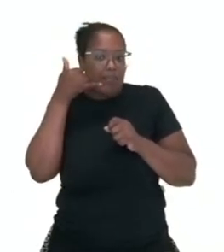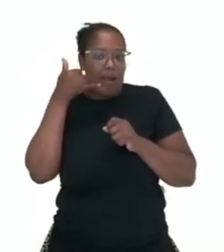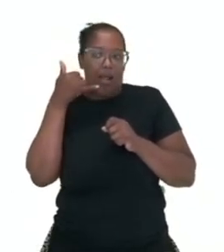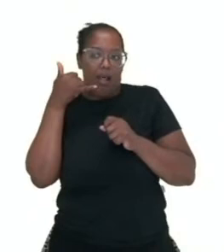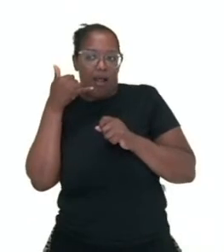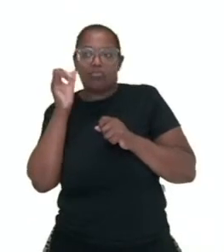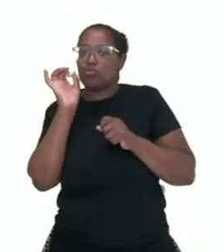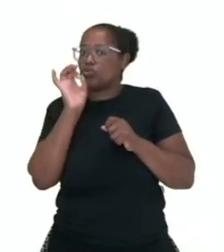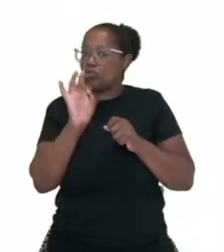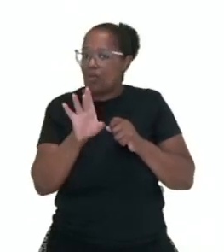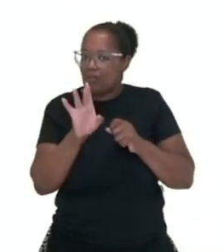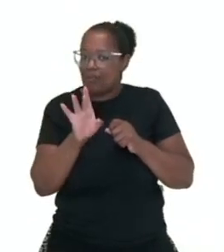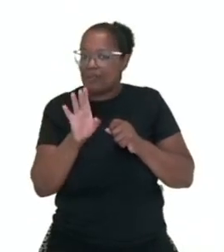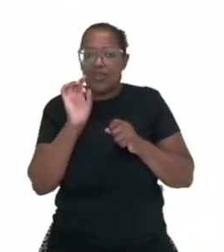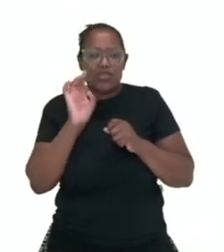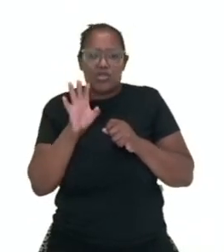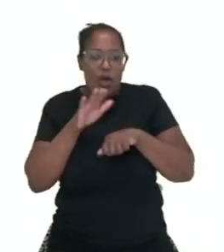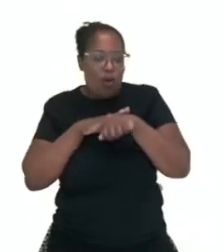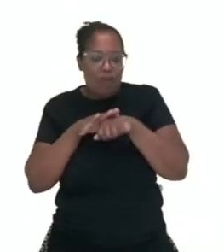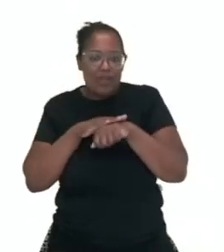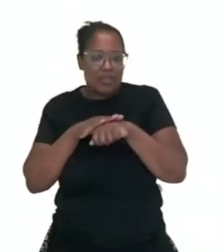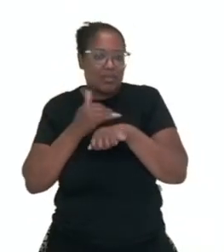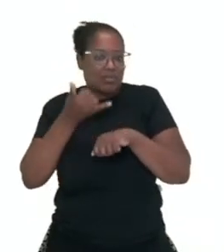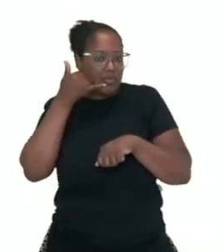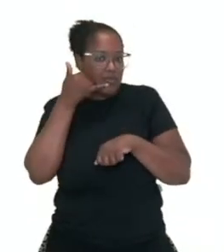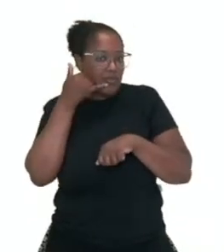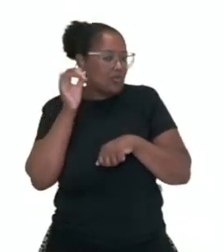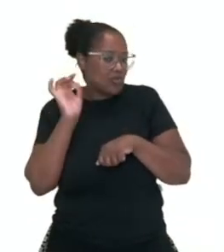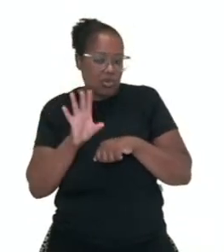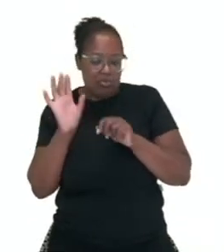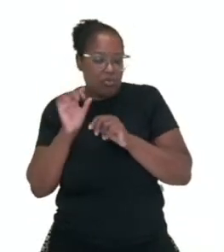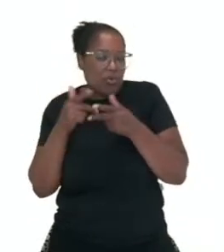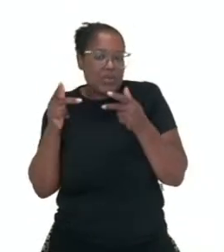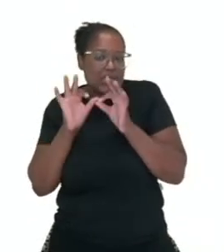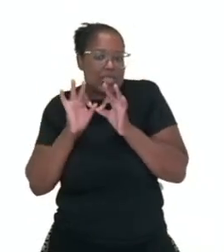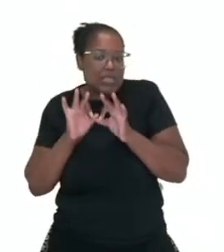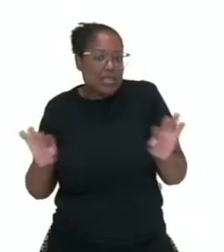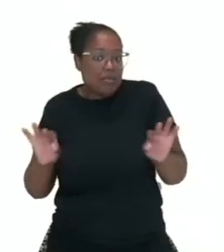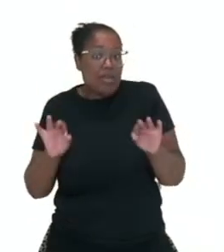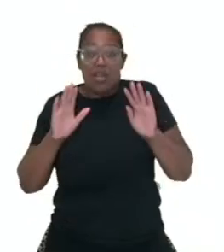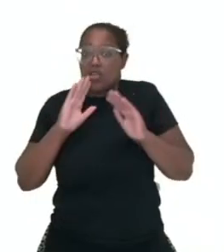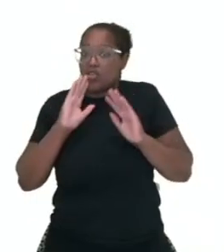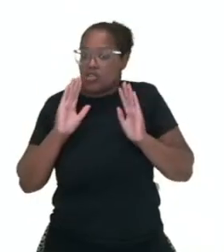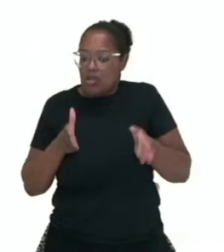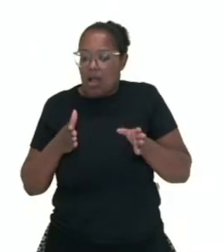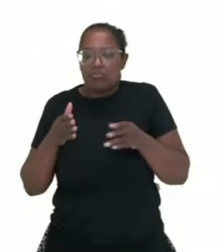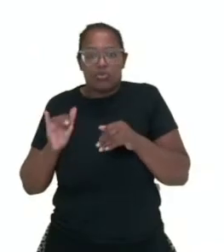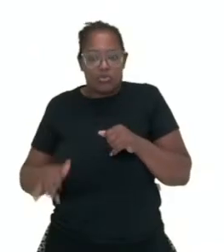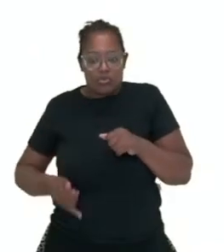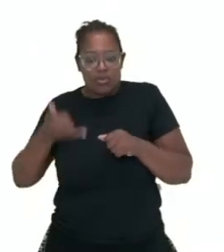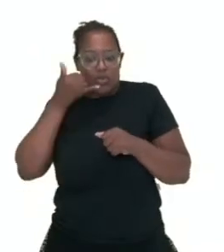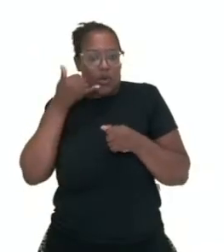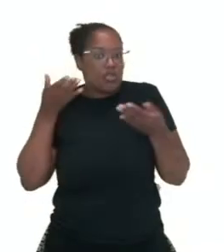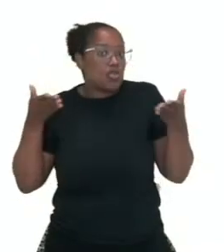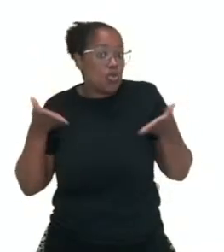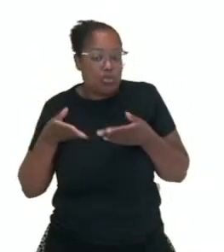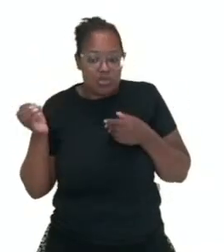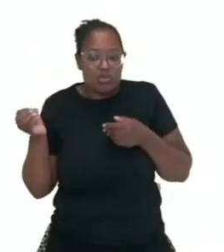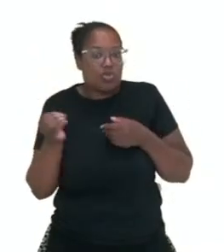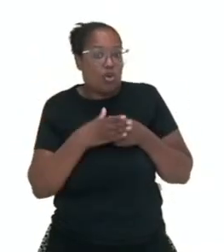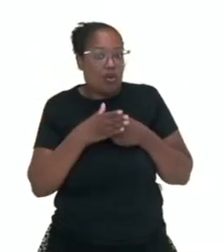além disso, né? As funções dele eram bem limitadas. Os smartphones, não. Eles são